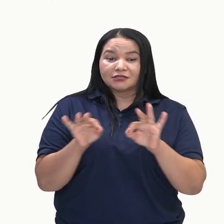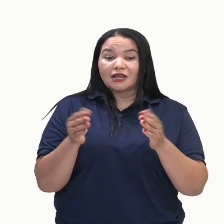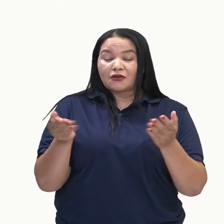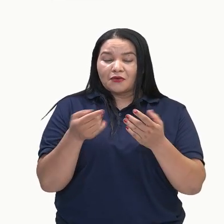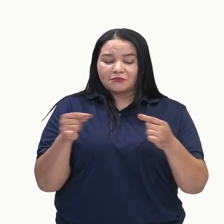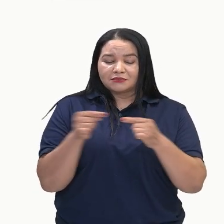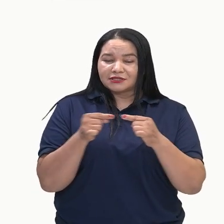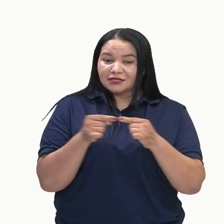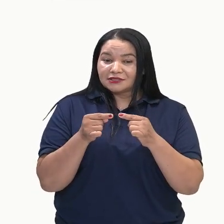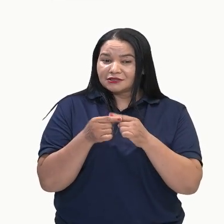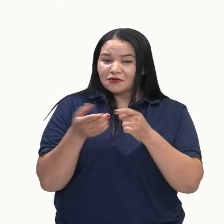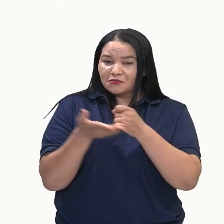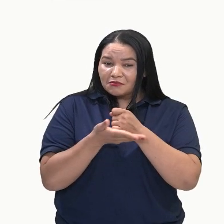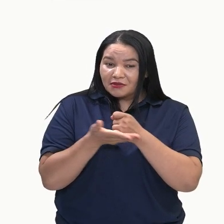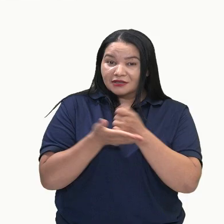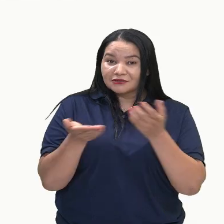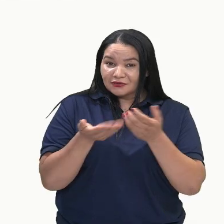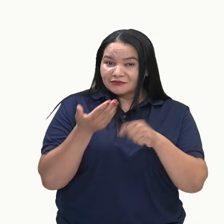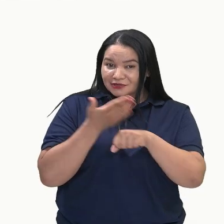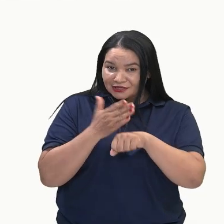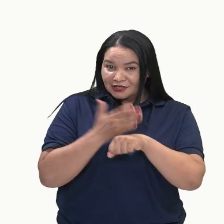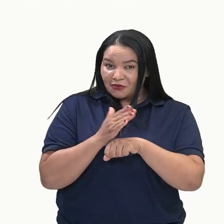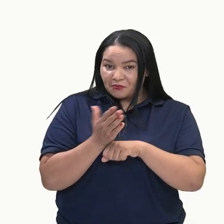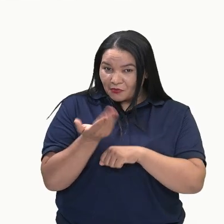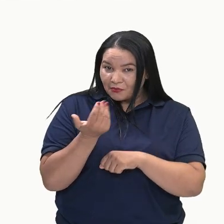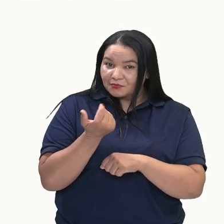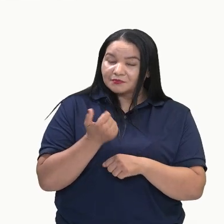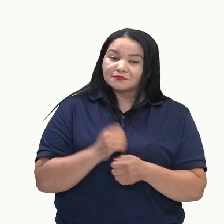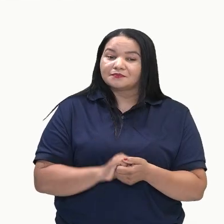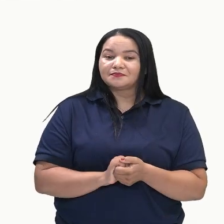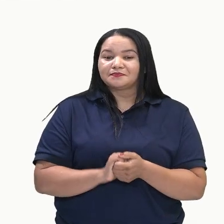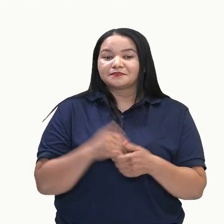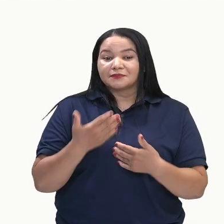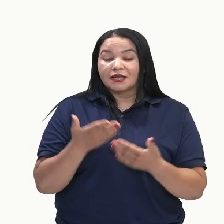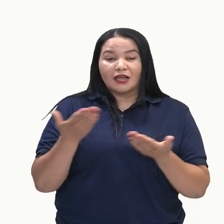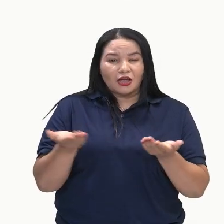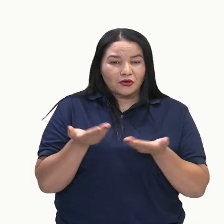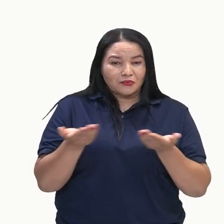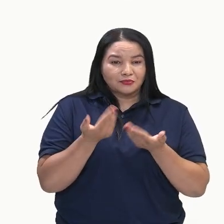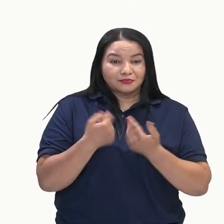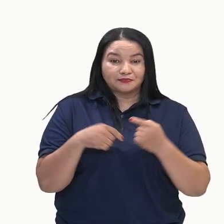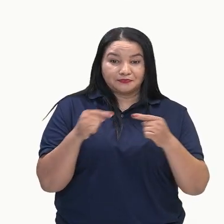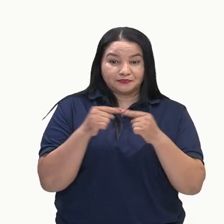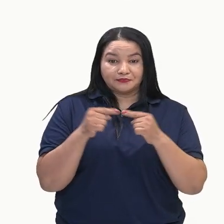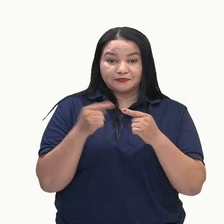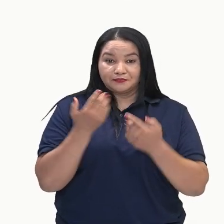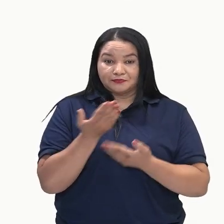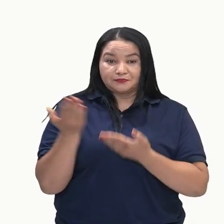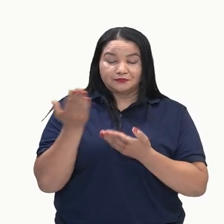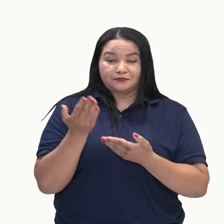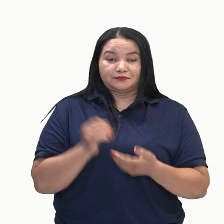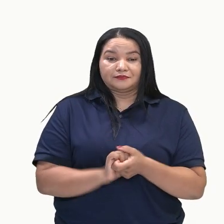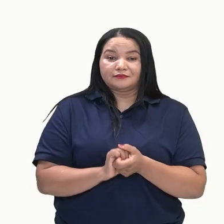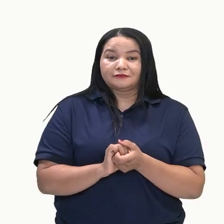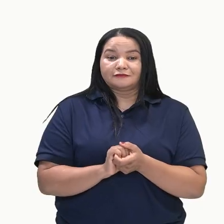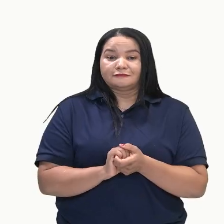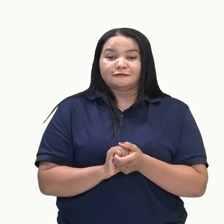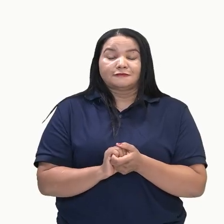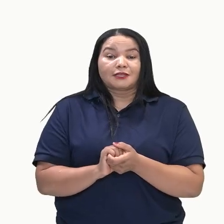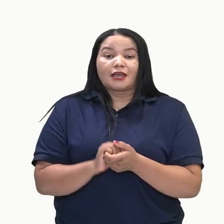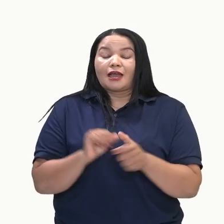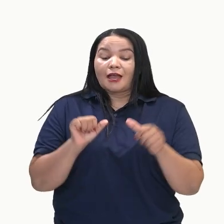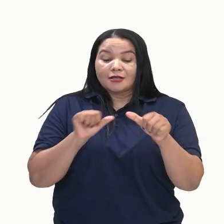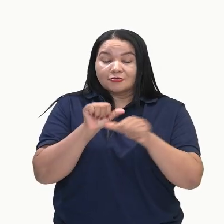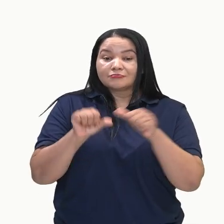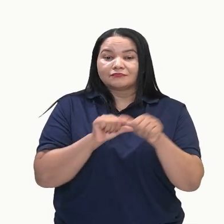aplicações básicas, vamos fazer um exercício? Bora praticar? Bora aqui fazer um exercício de conversão, não